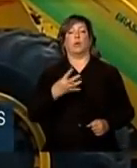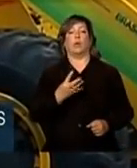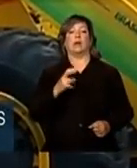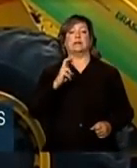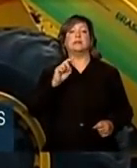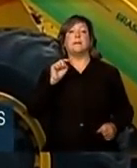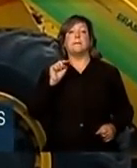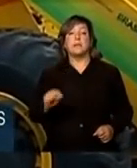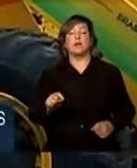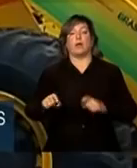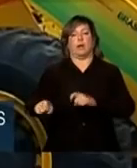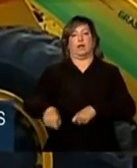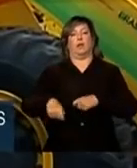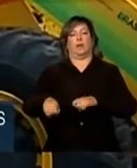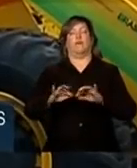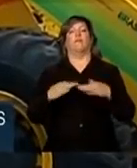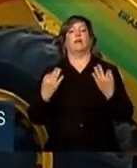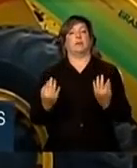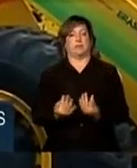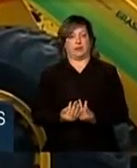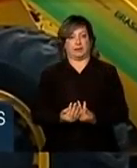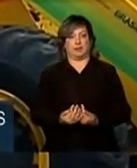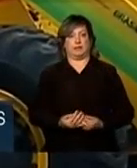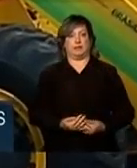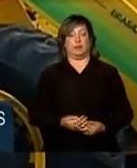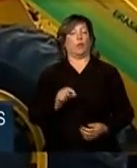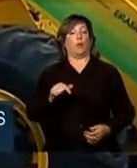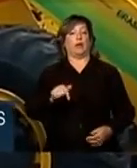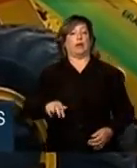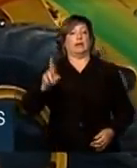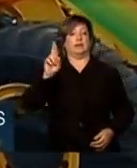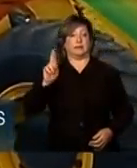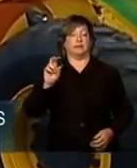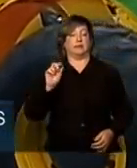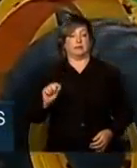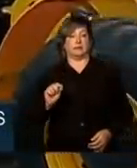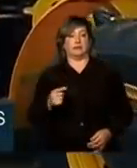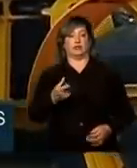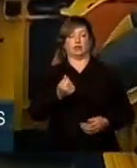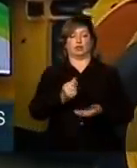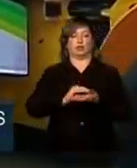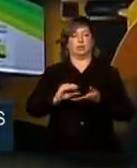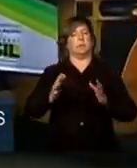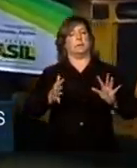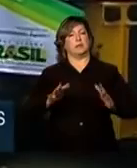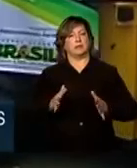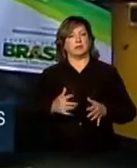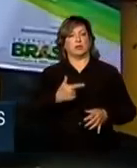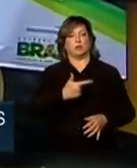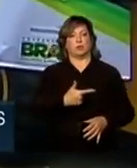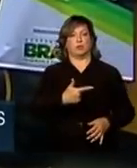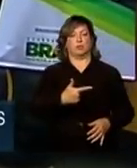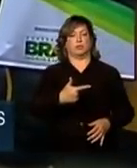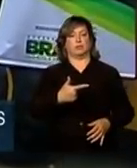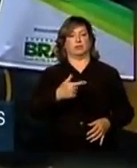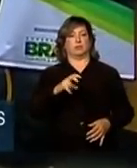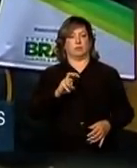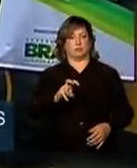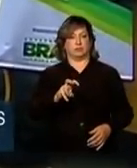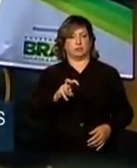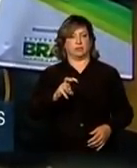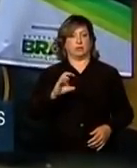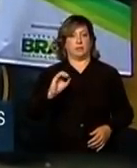mil agricultores familiares, o que representa investimento aproximado de 250